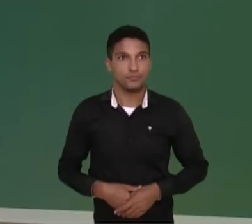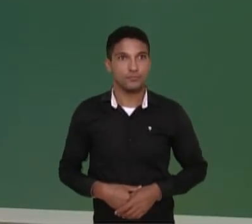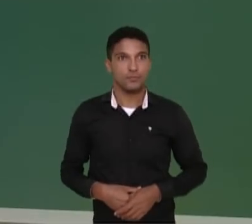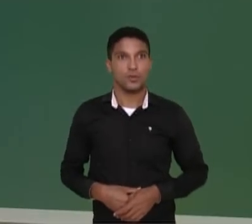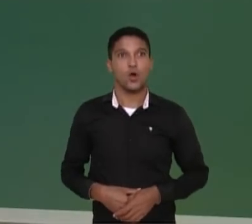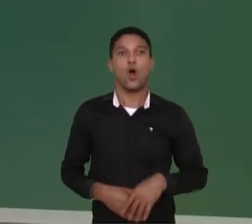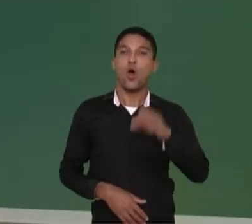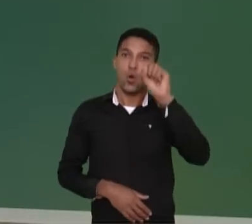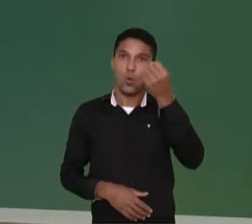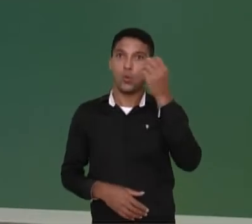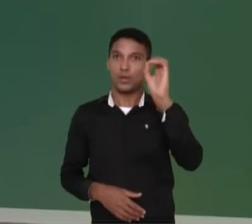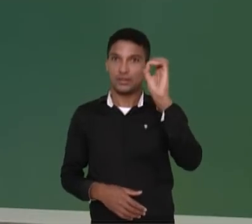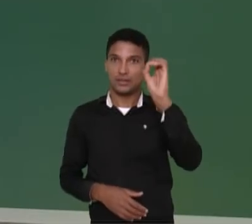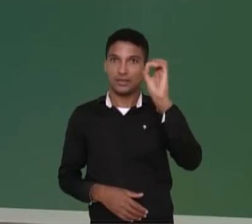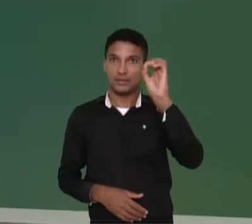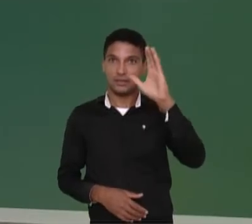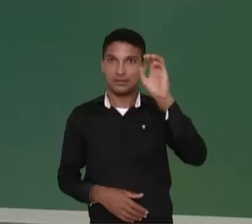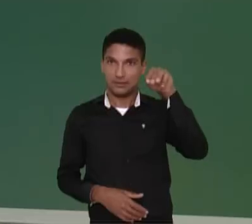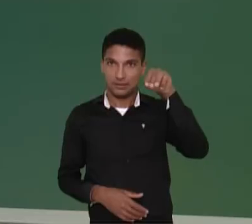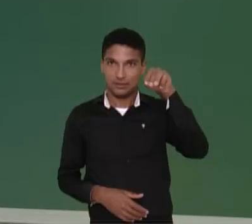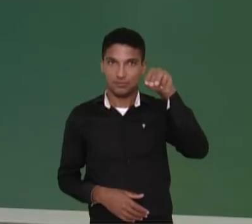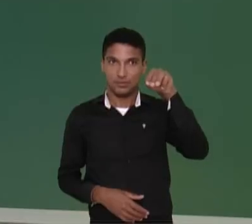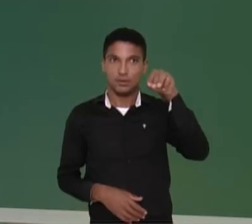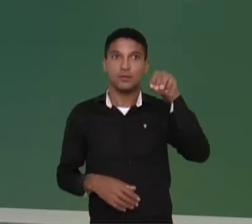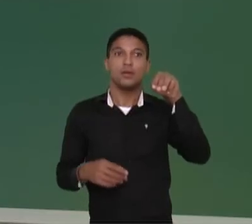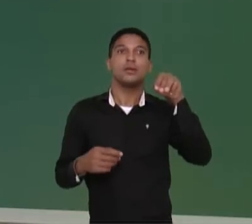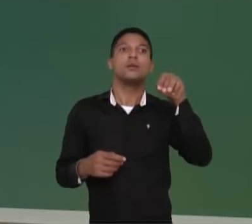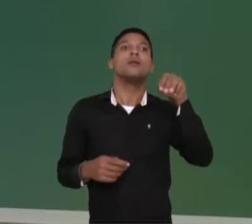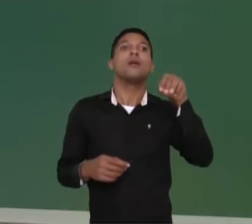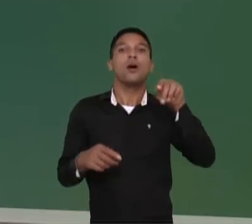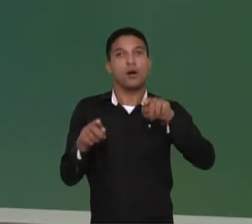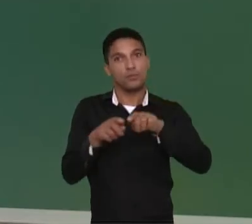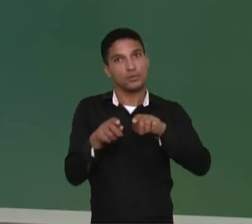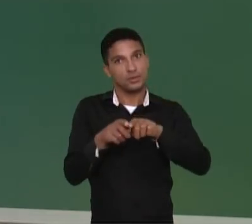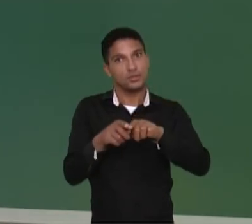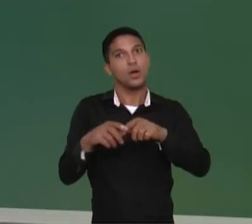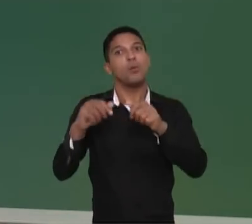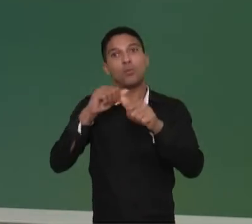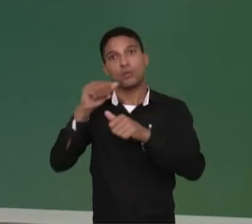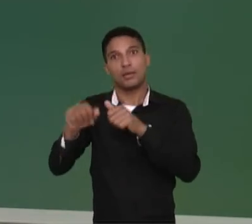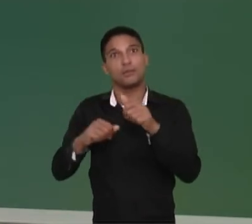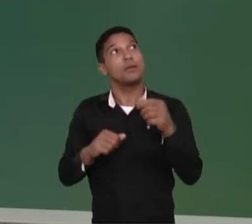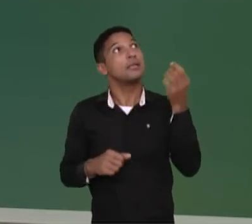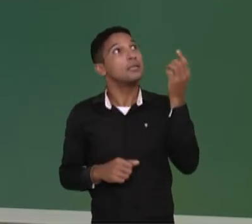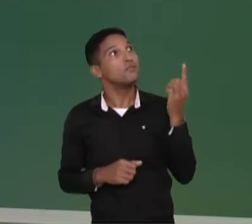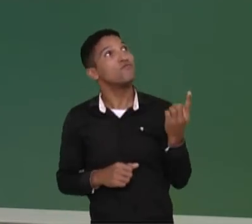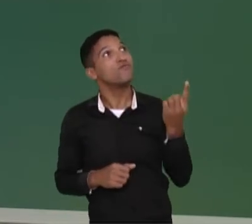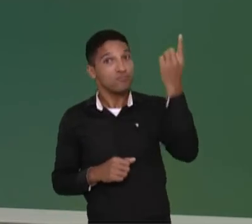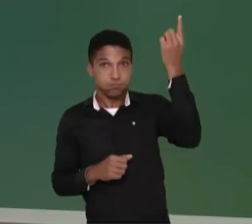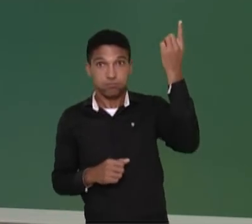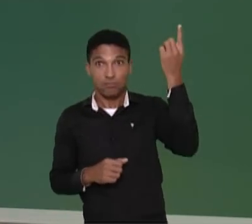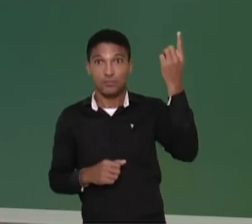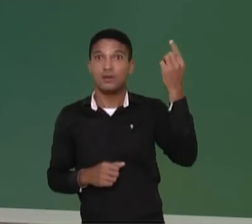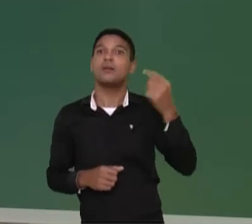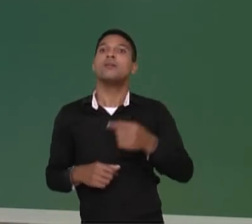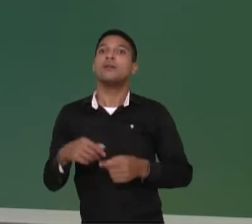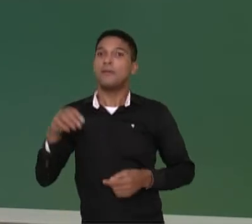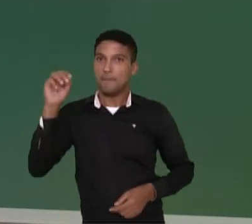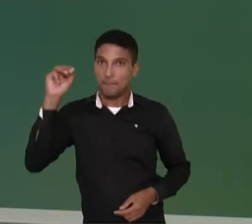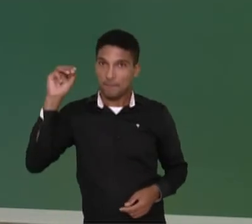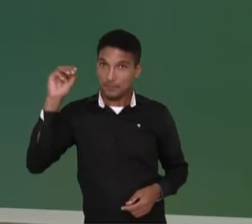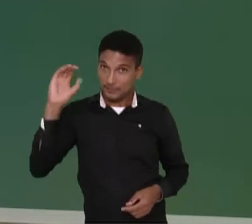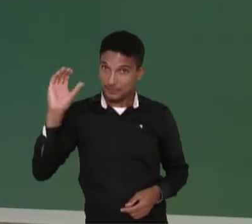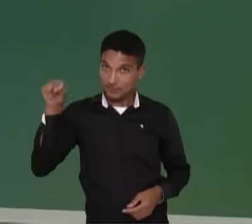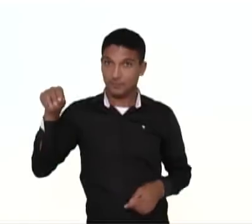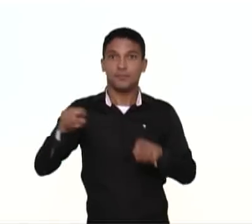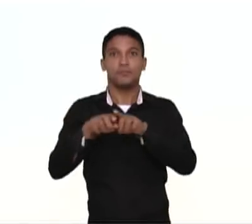e converter 80 centímetros em metro. Também serve. Feito isso, vou só realizar as